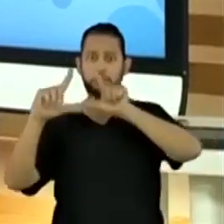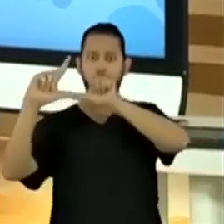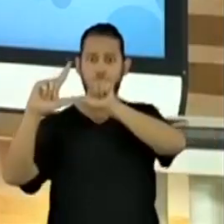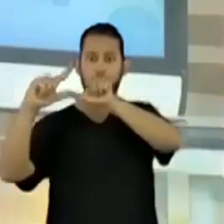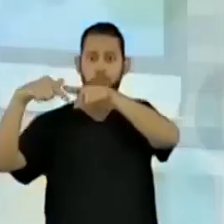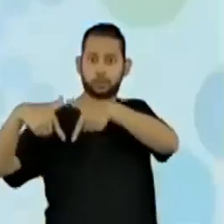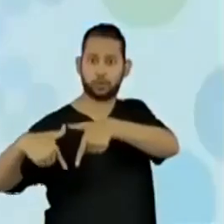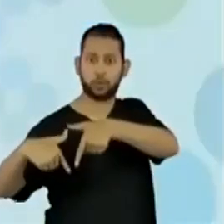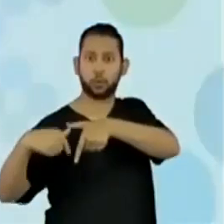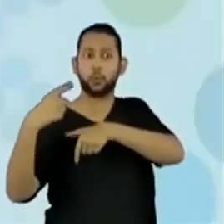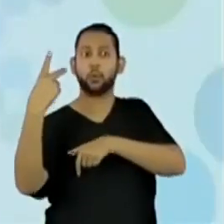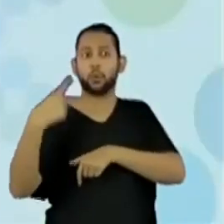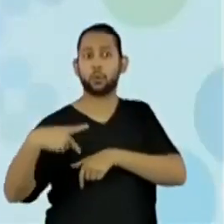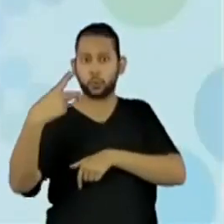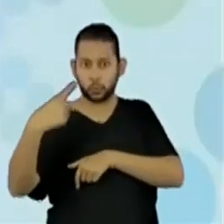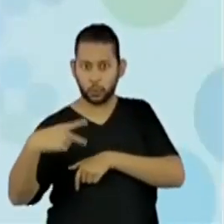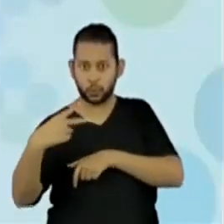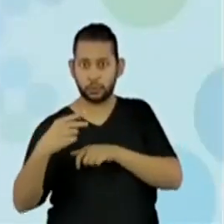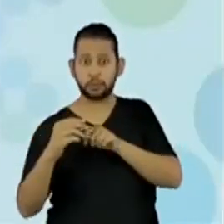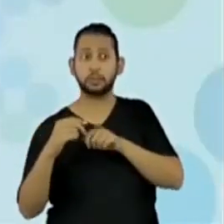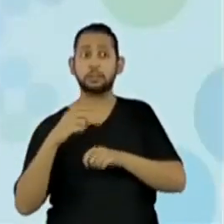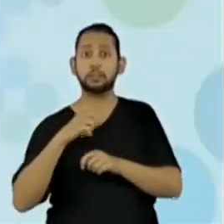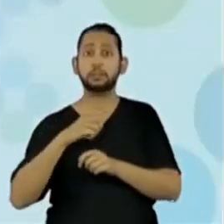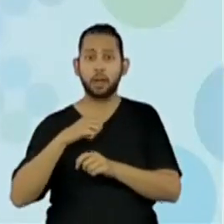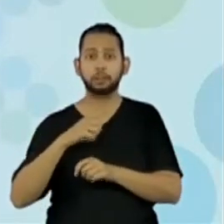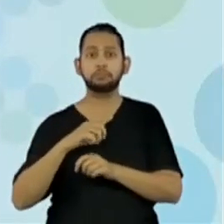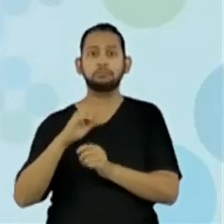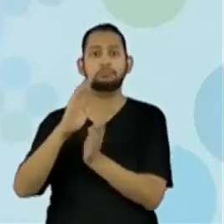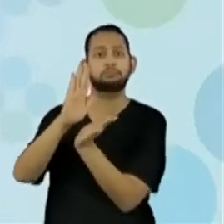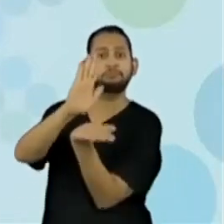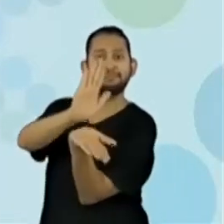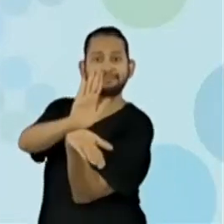bem? Vou marcar aqui, por enquanto,